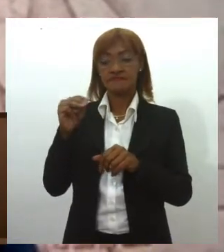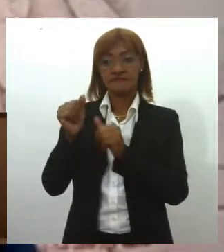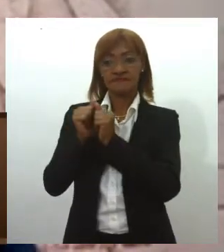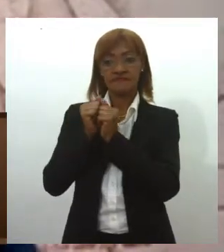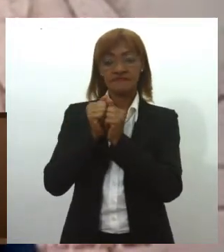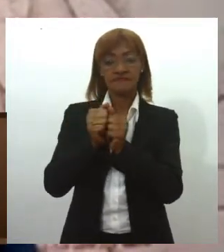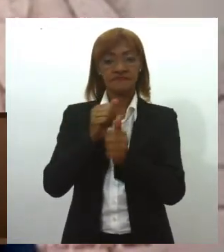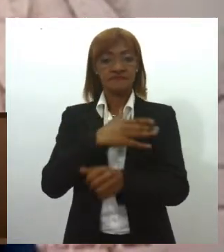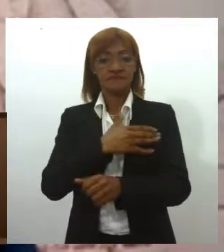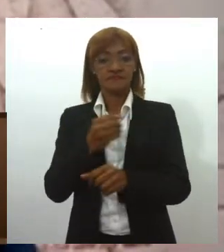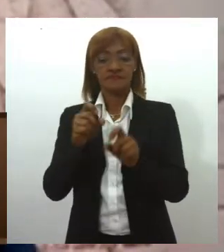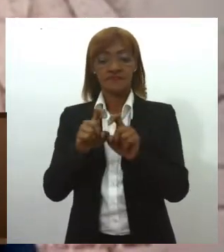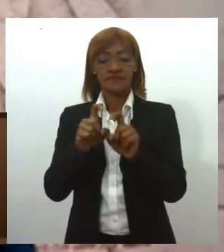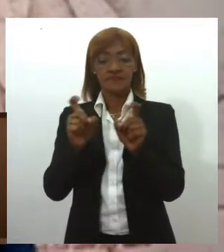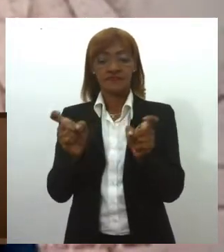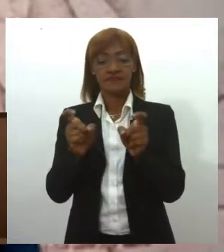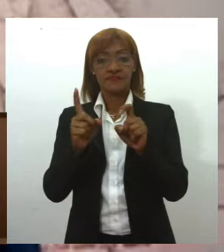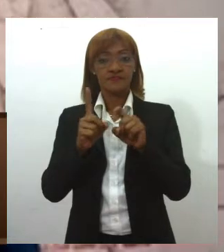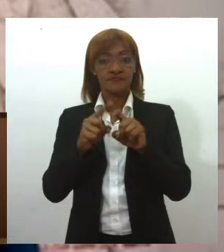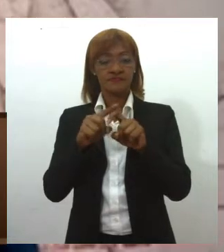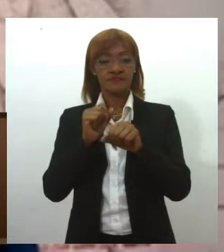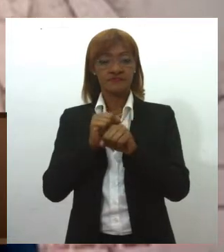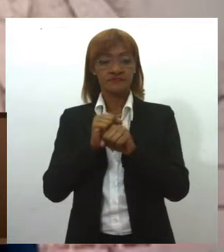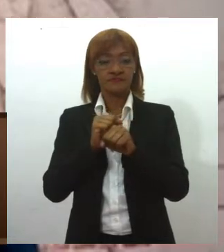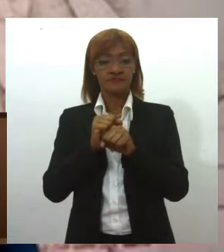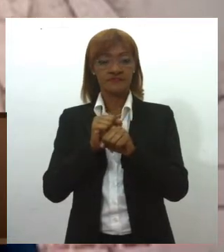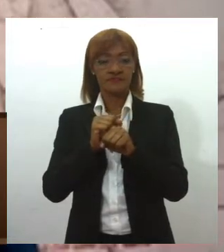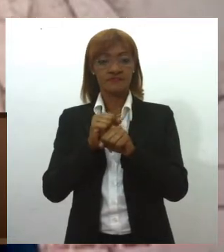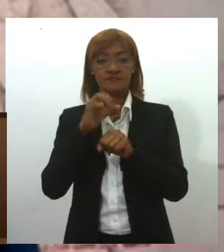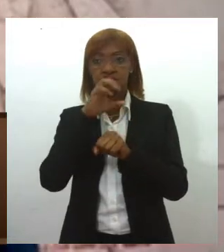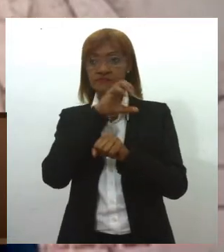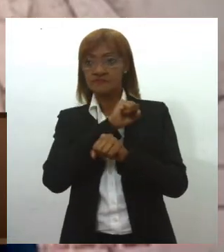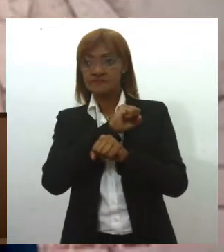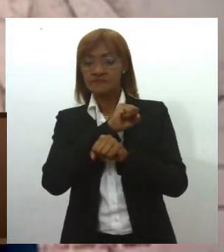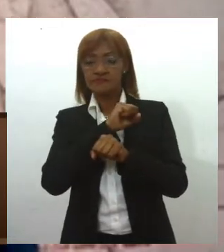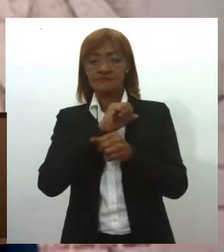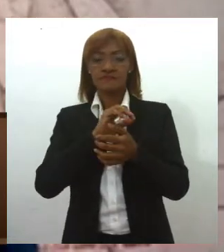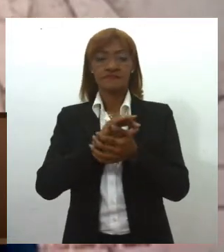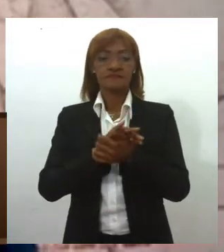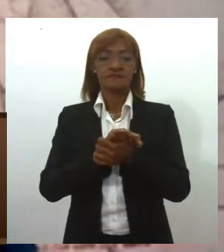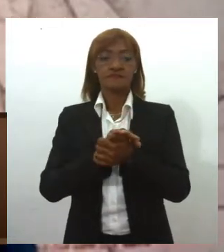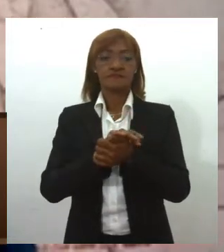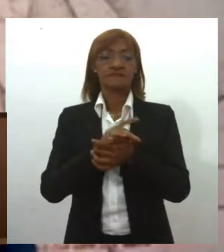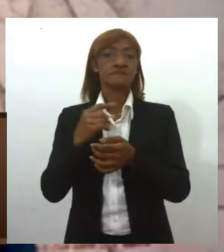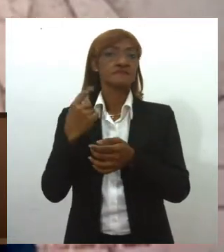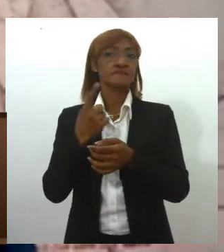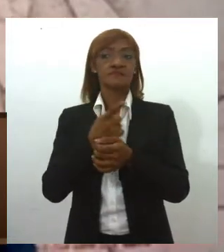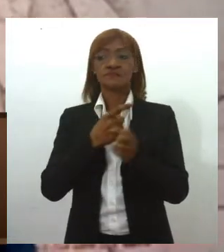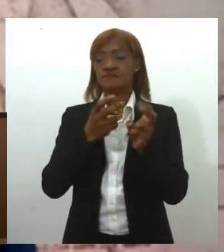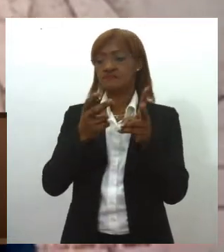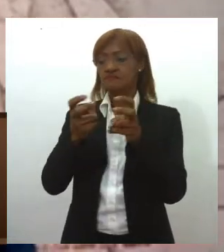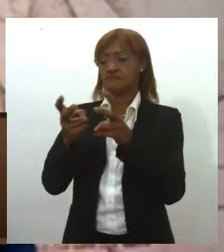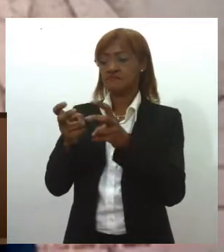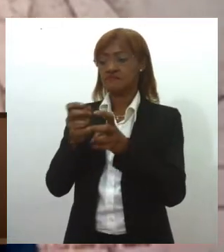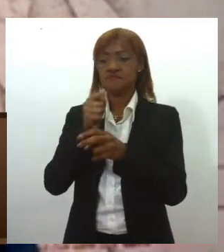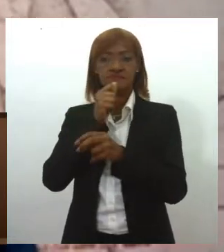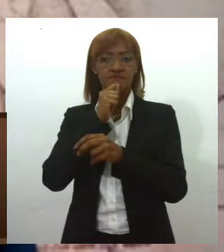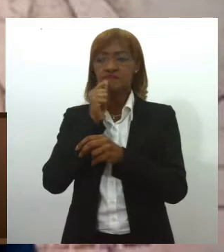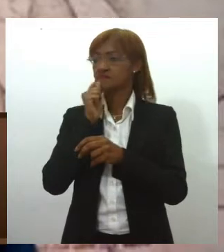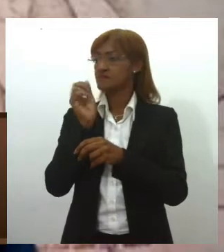ao ginecologista bem cedo, e a gente não vê, não